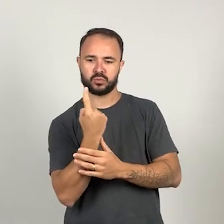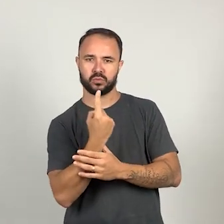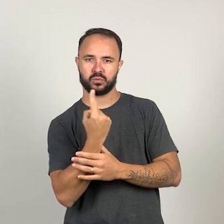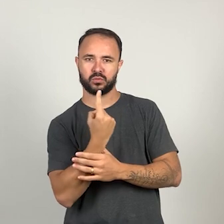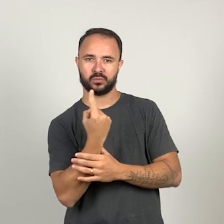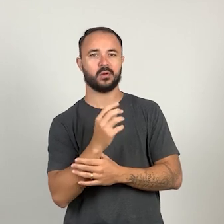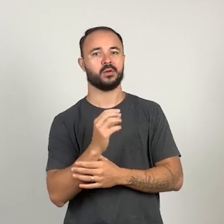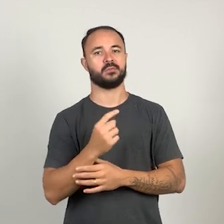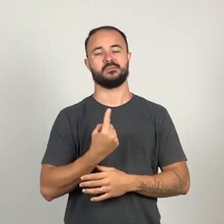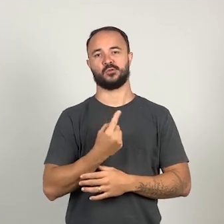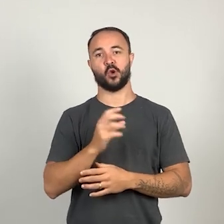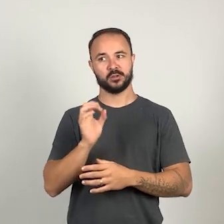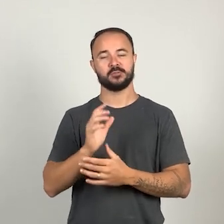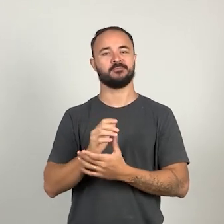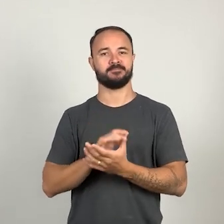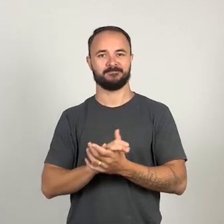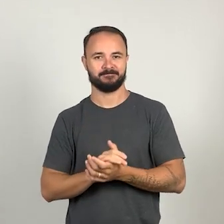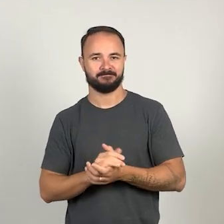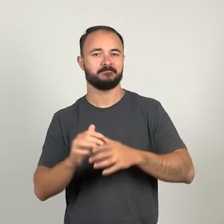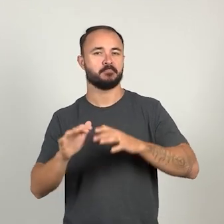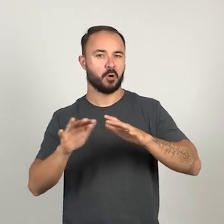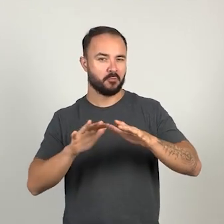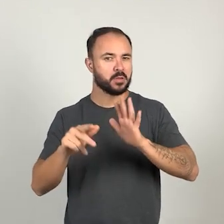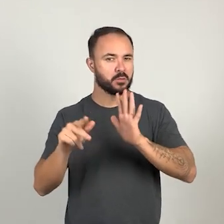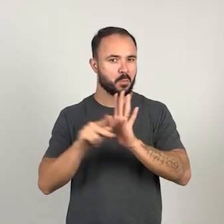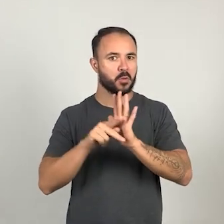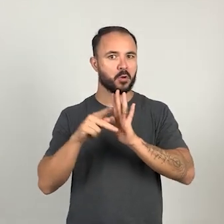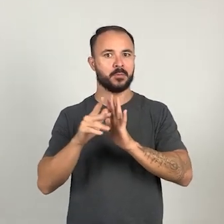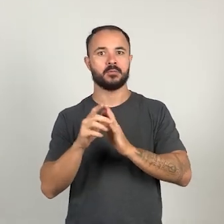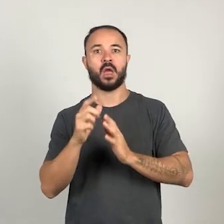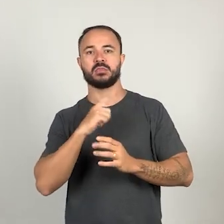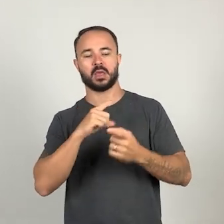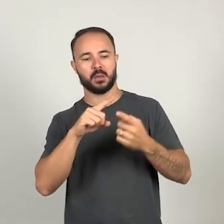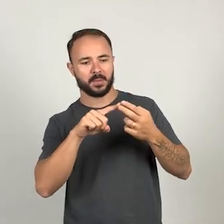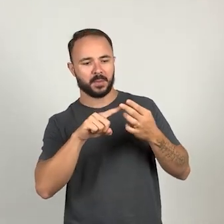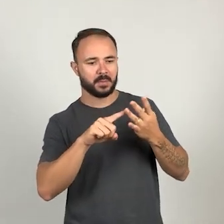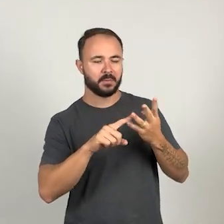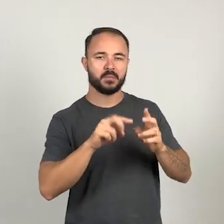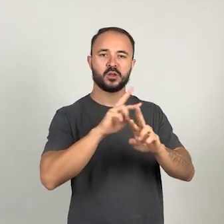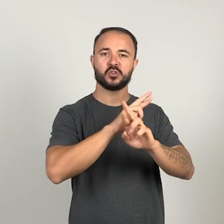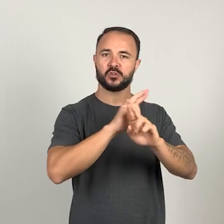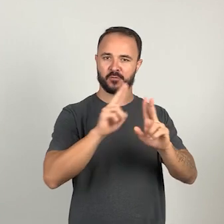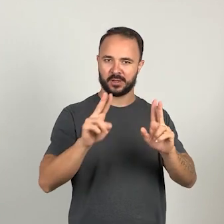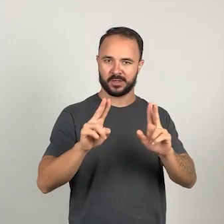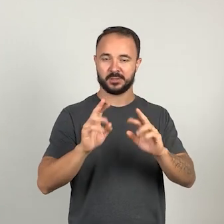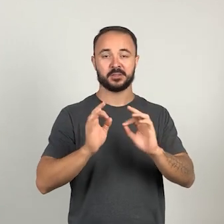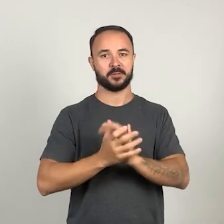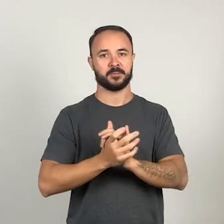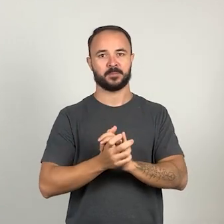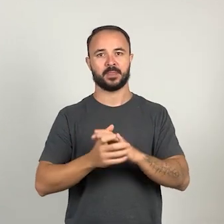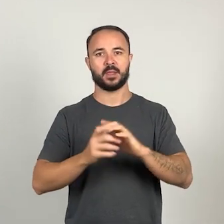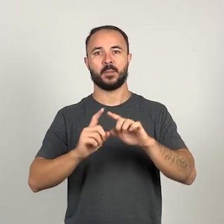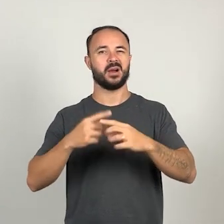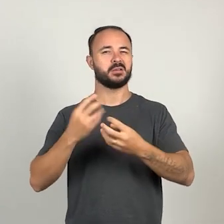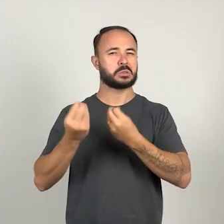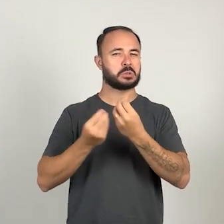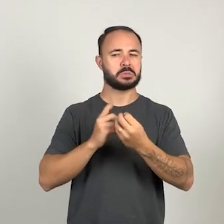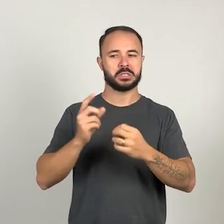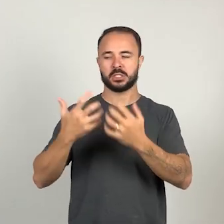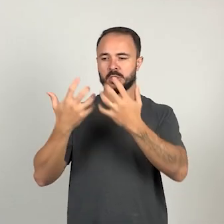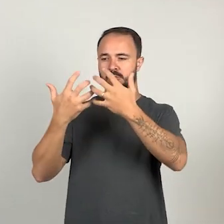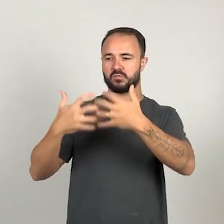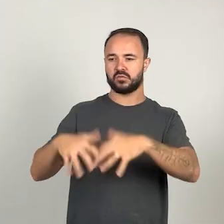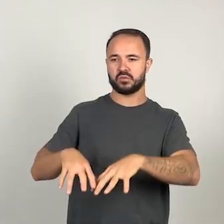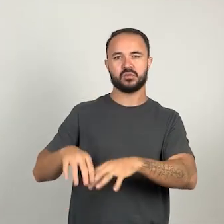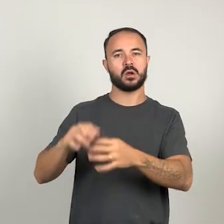E nós temos aqui diferentes formas de peão, utilizando engrenagens e um eixo. Mas para fazer o acionamento desses